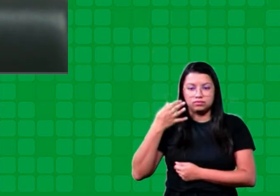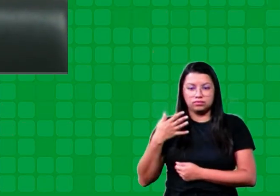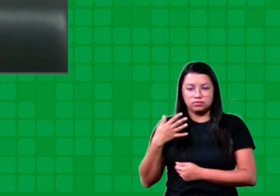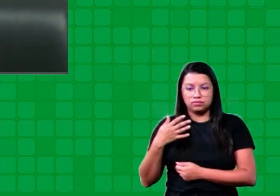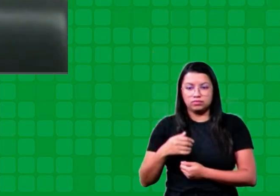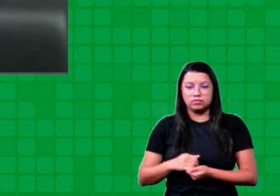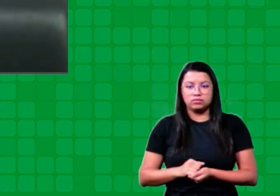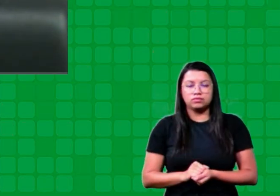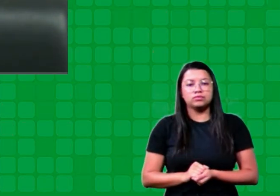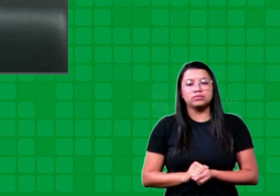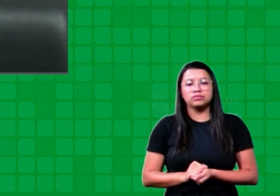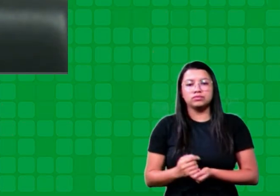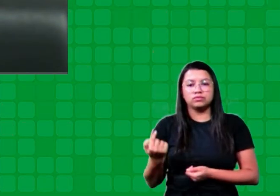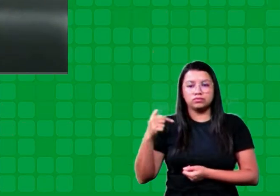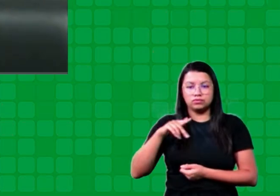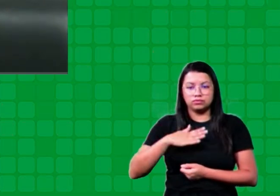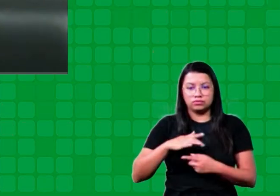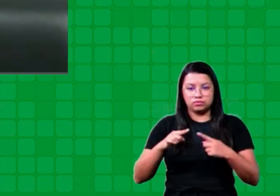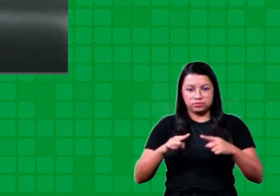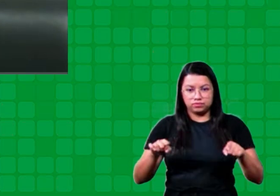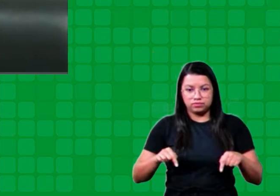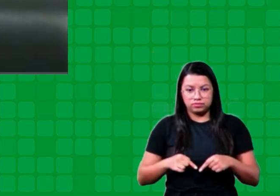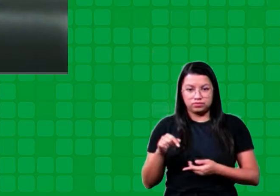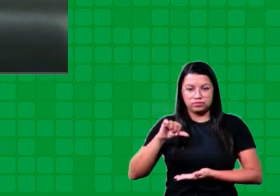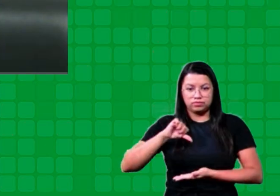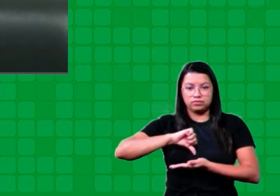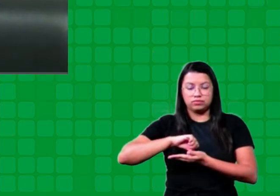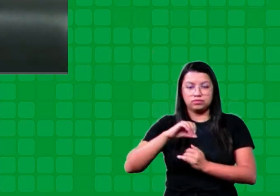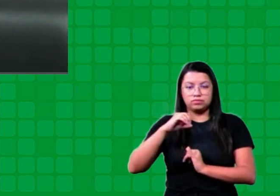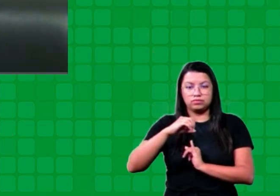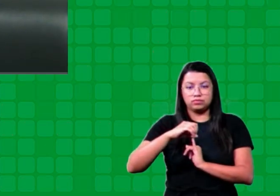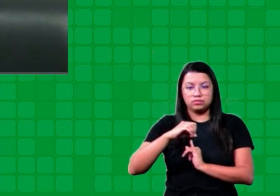estou na minha sala, aqui no IFP Campus Ceilândia.